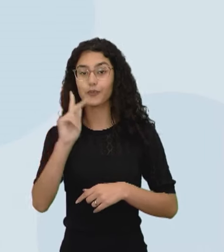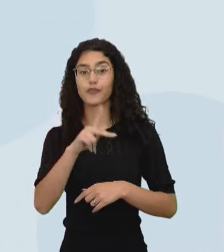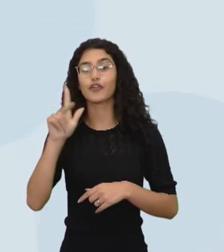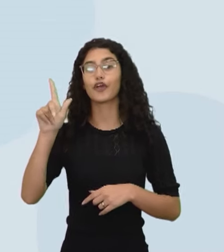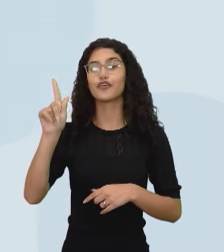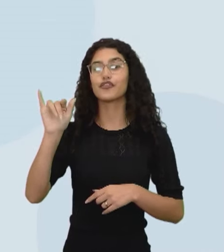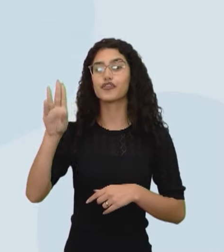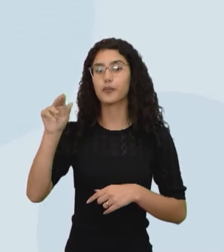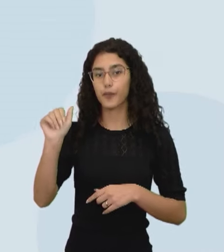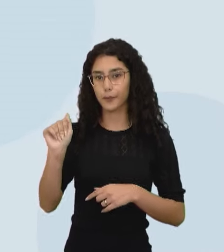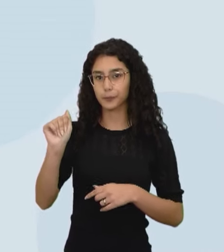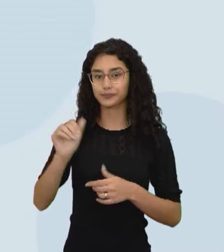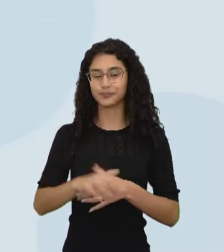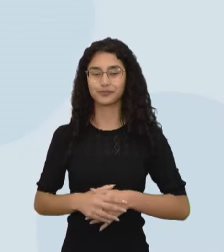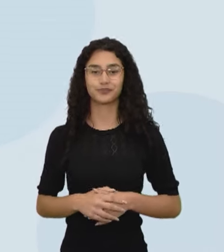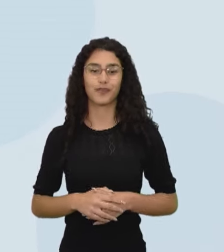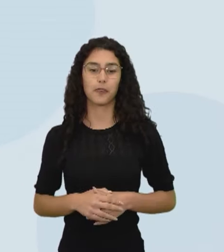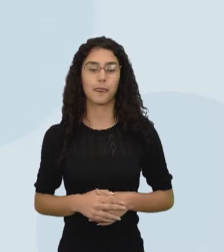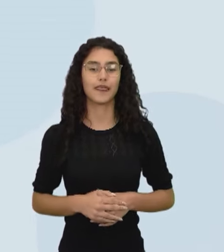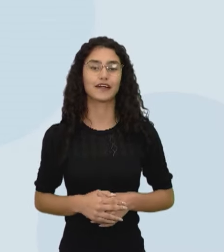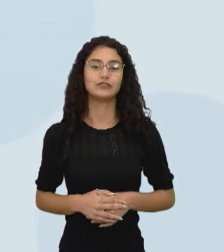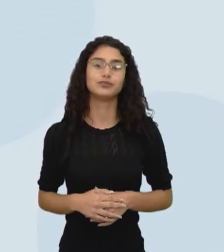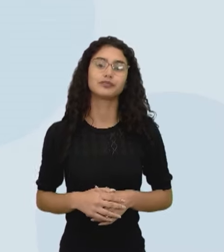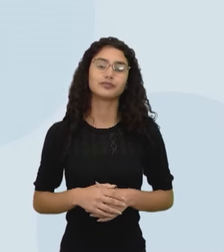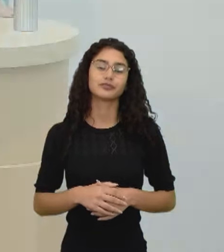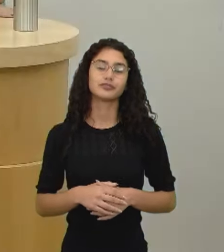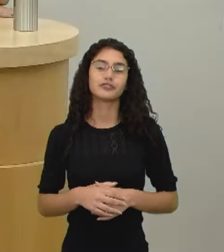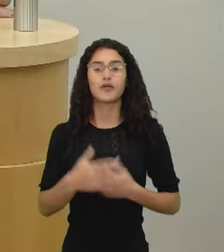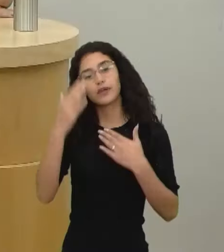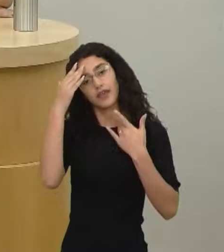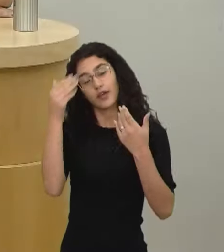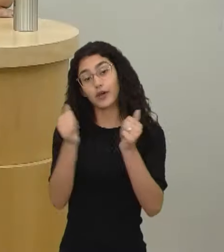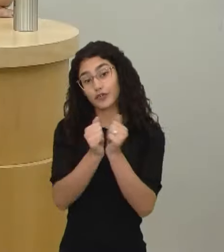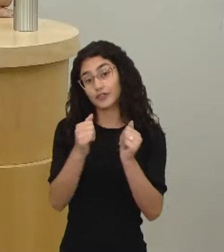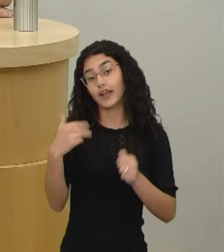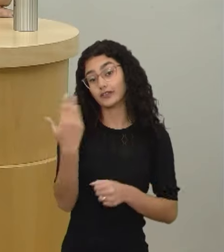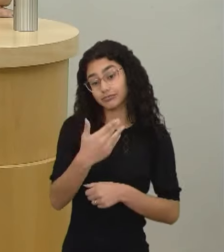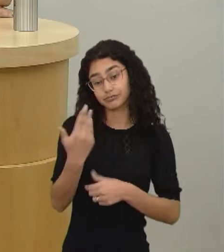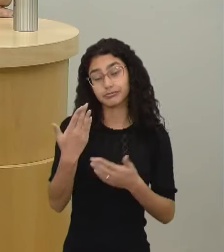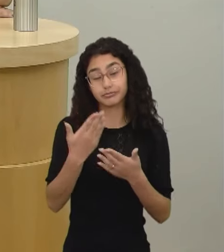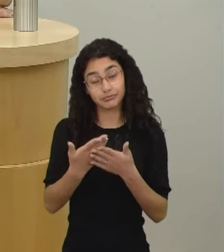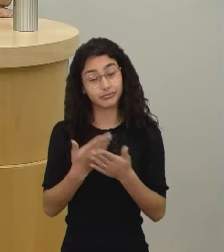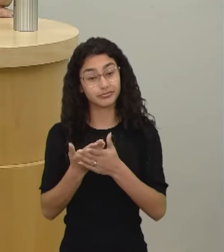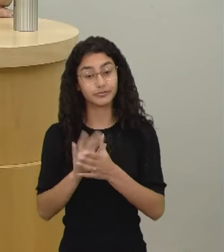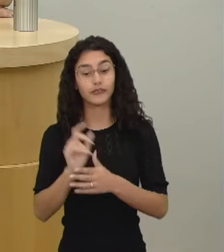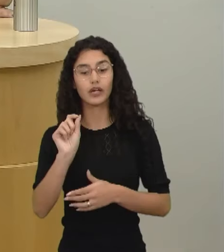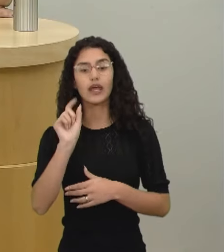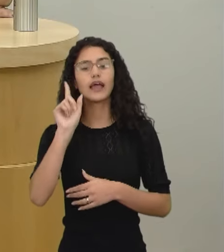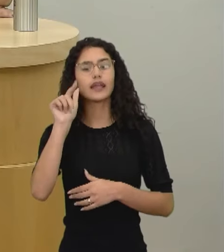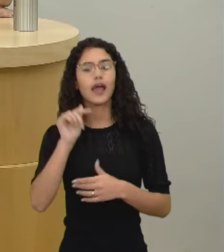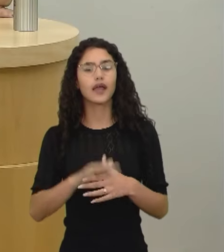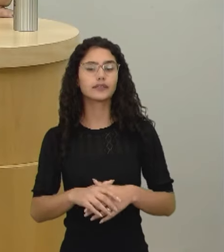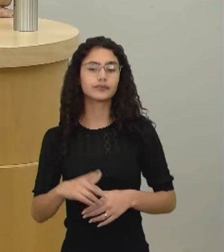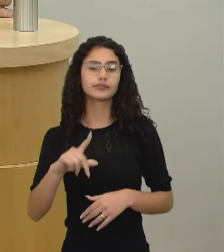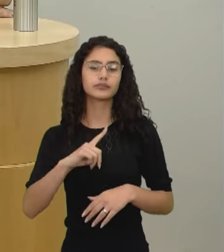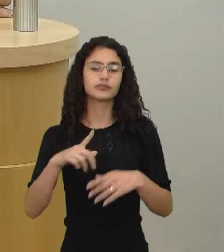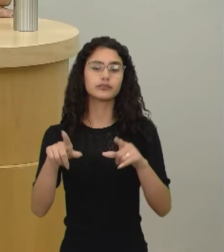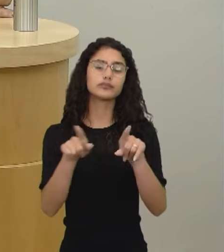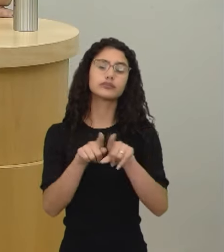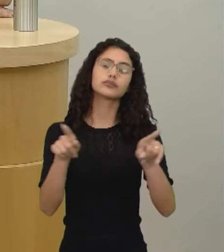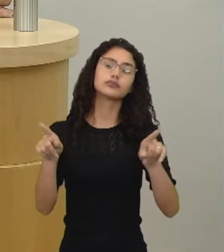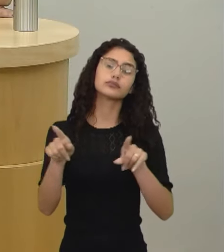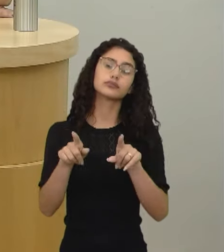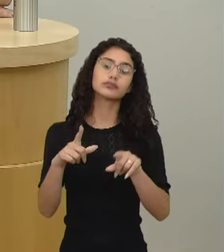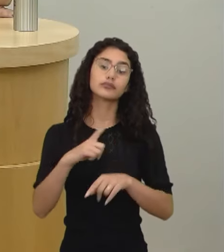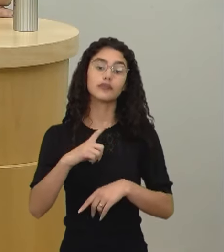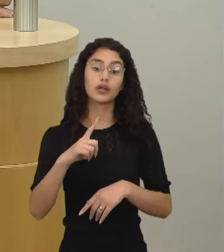Obrigada por participar da aula. Obrigado por patrocinar a nossa aula. E o que é a ideia da roldana? É você ter justamente,